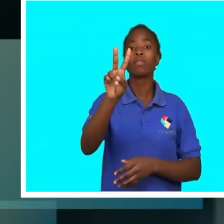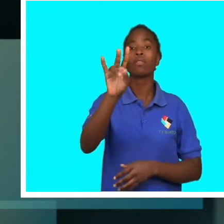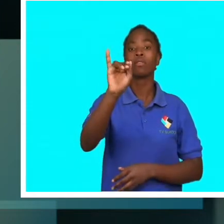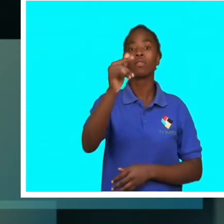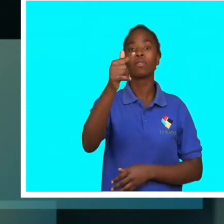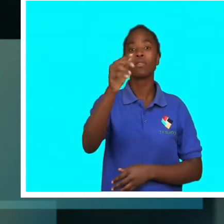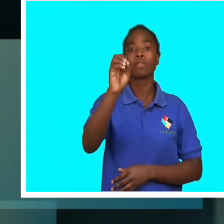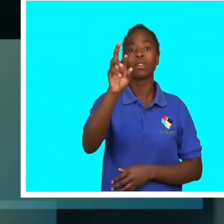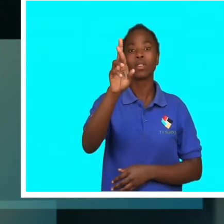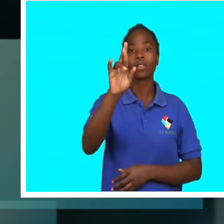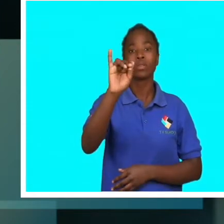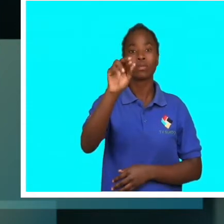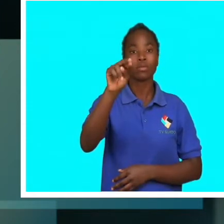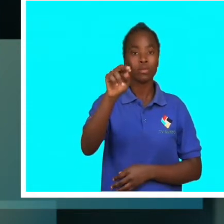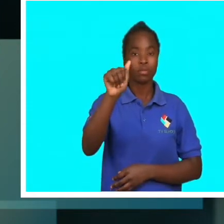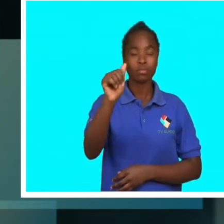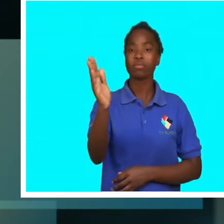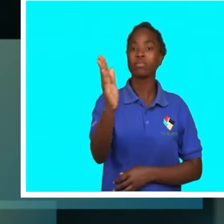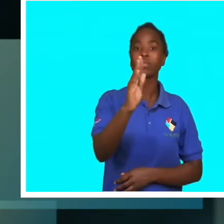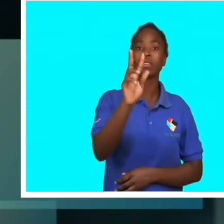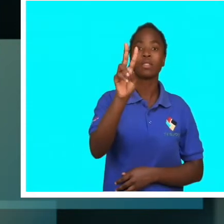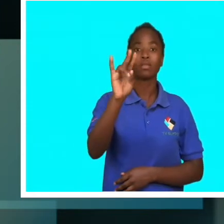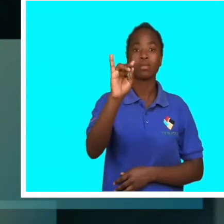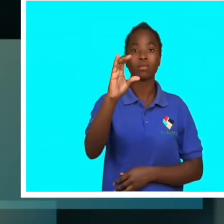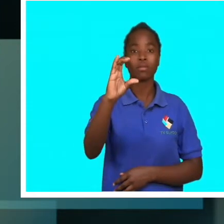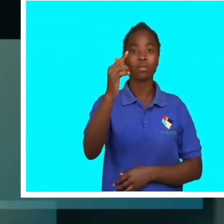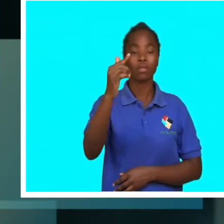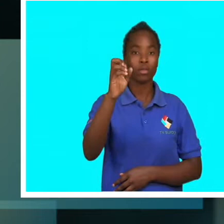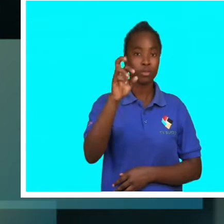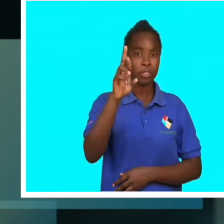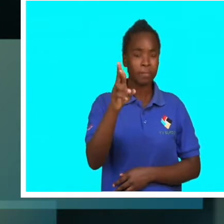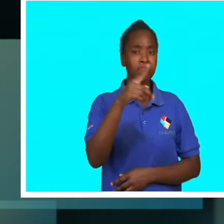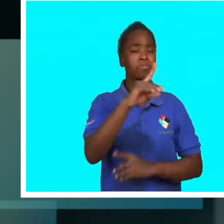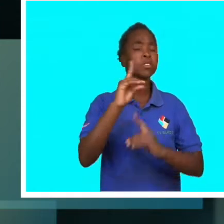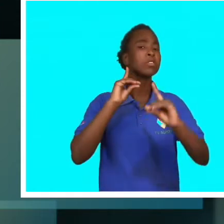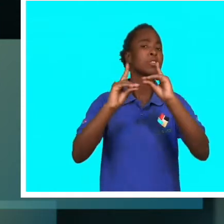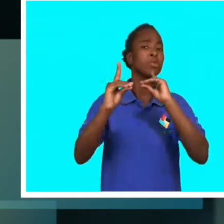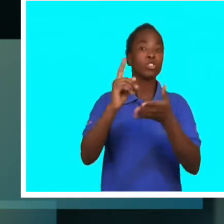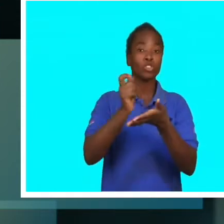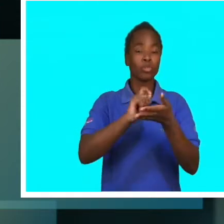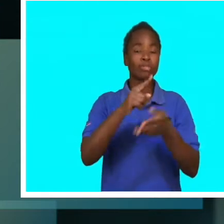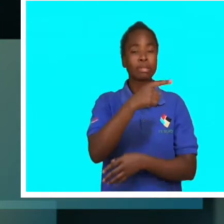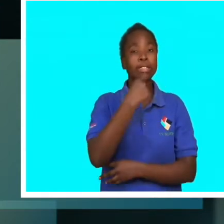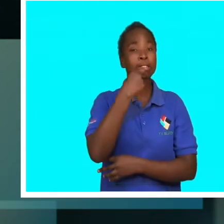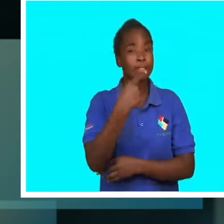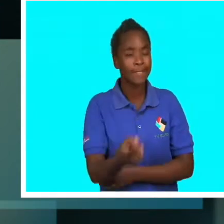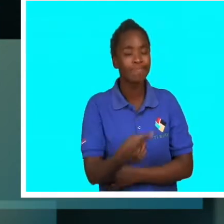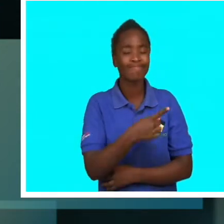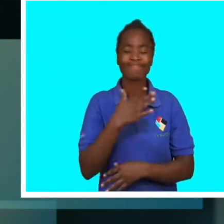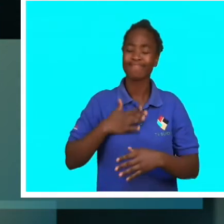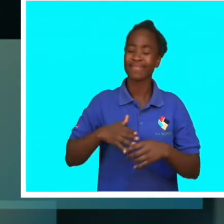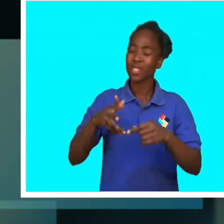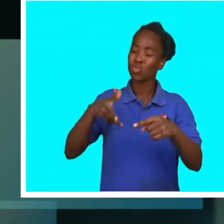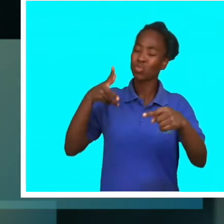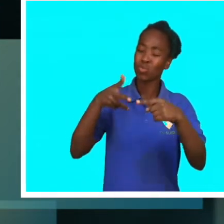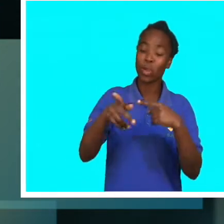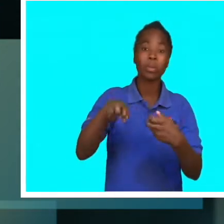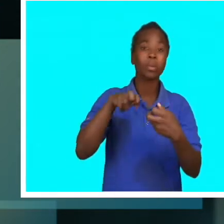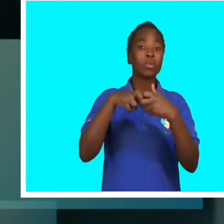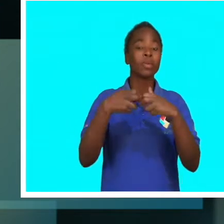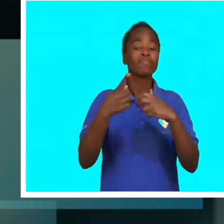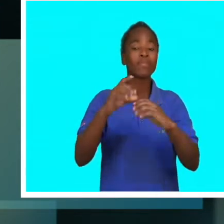Vitorina Vitor, diretora da escola, diz que a solução para o problema de comunicação passa pela formação dos professores em língua de